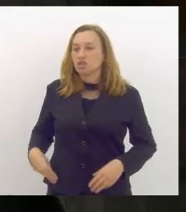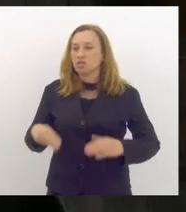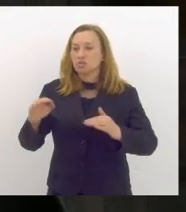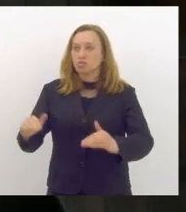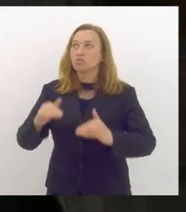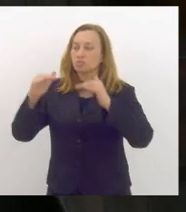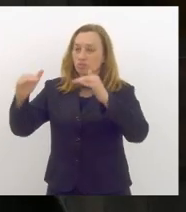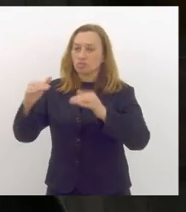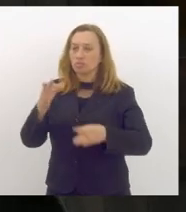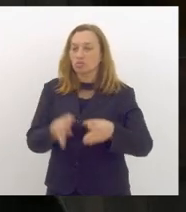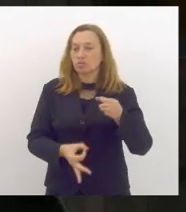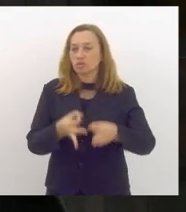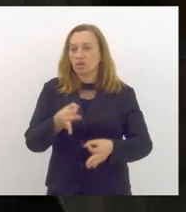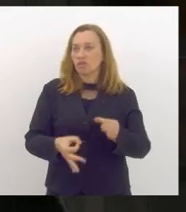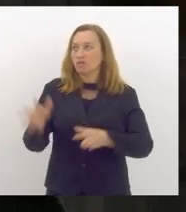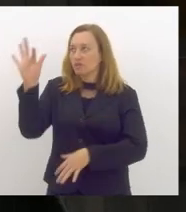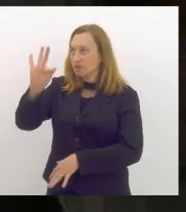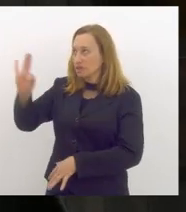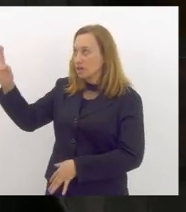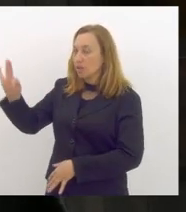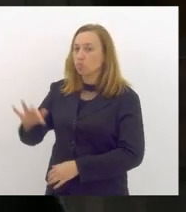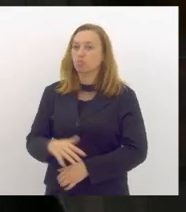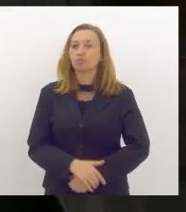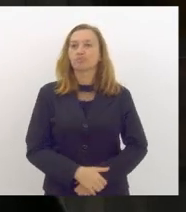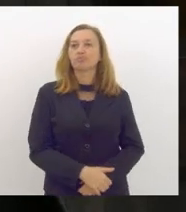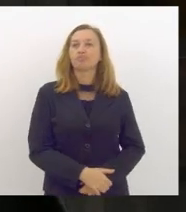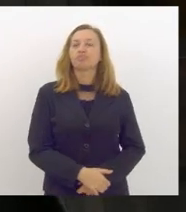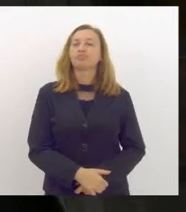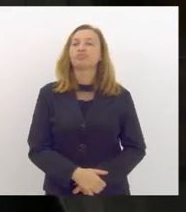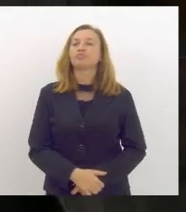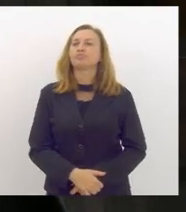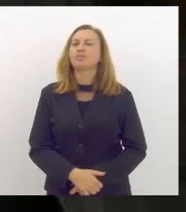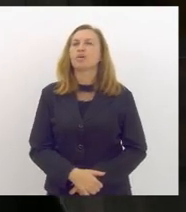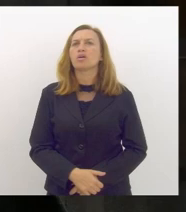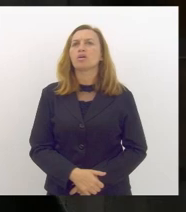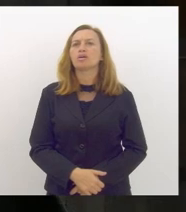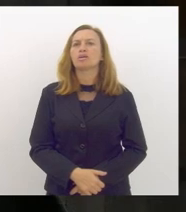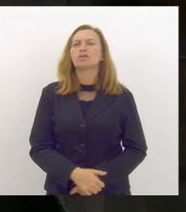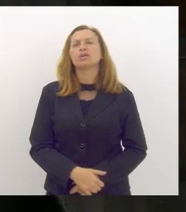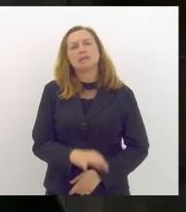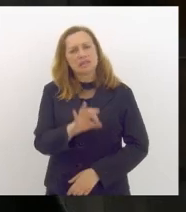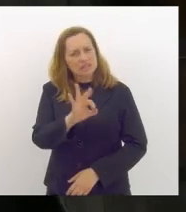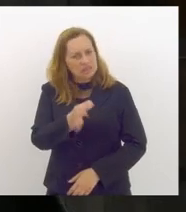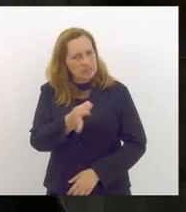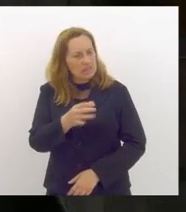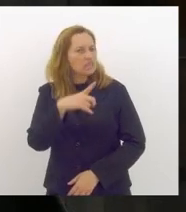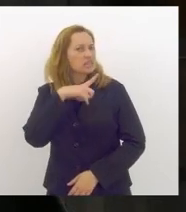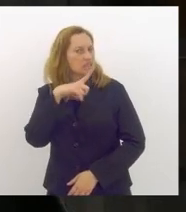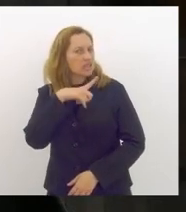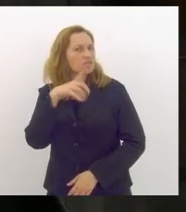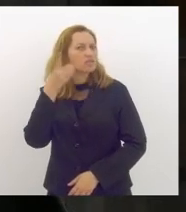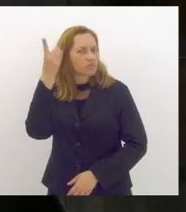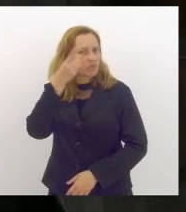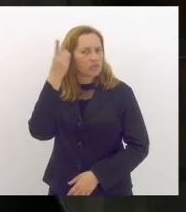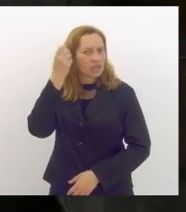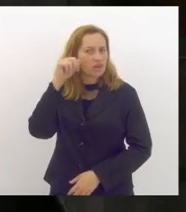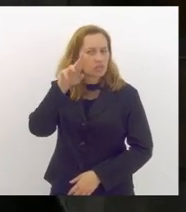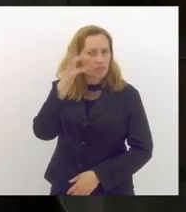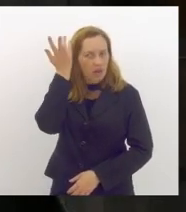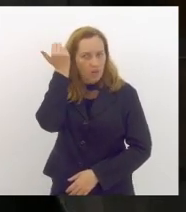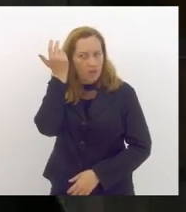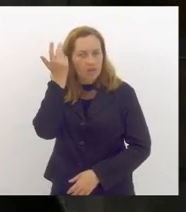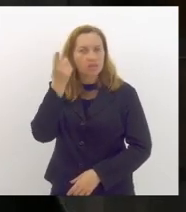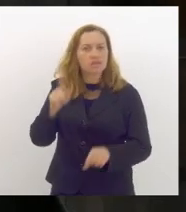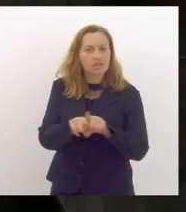Federal eu tenho impressão mas que impressão tem uma convicção ele é uma eles Paulo que